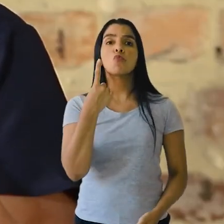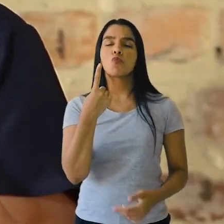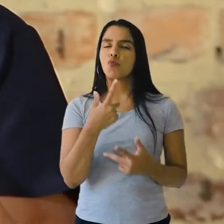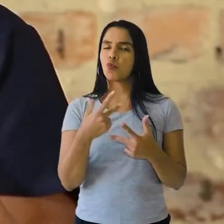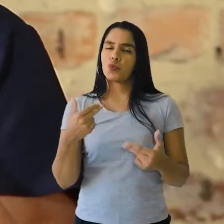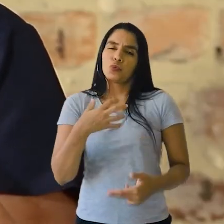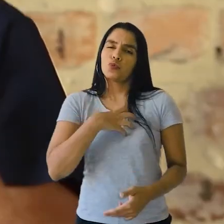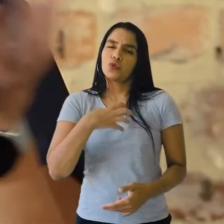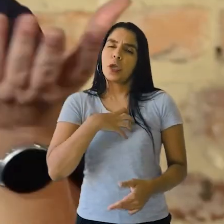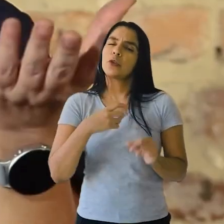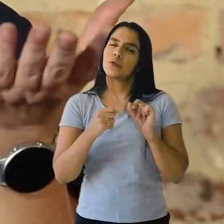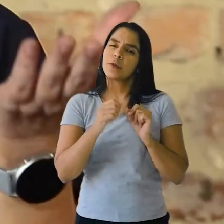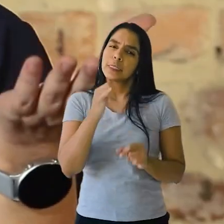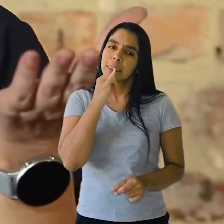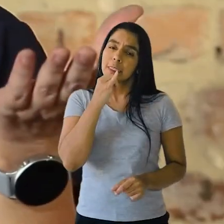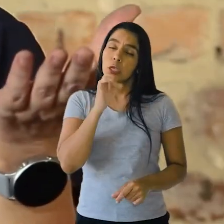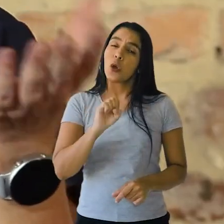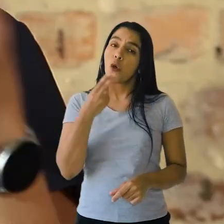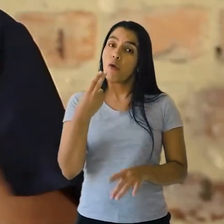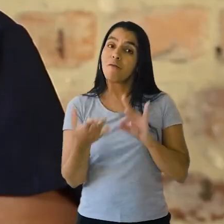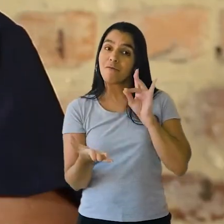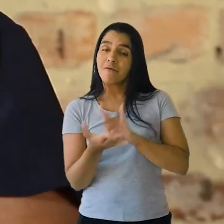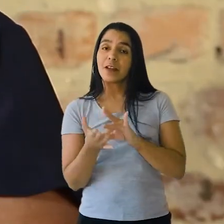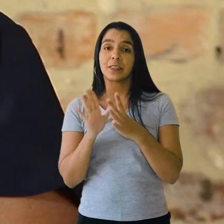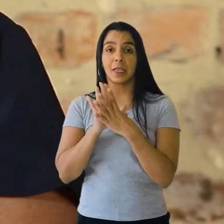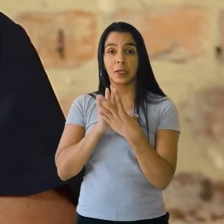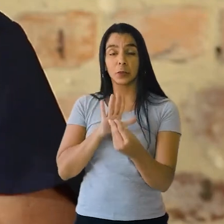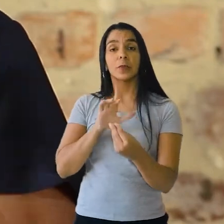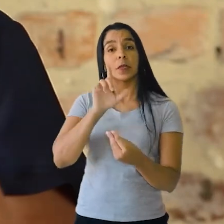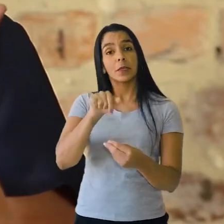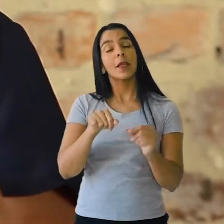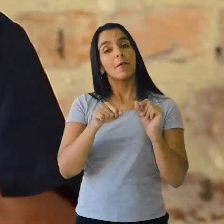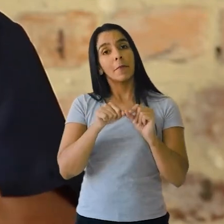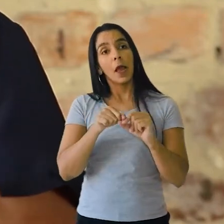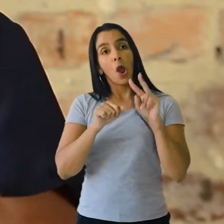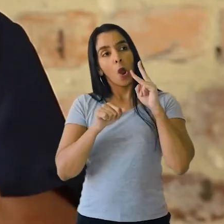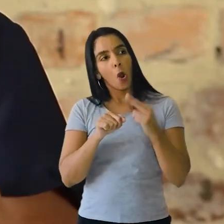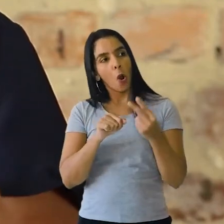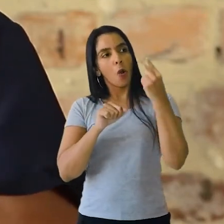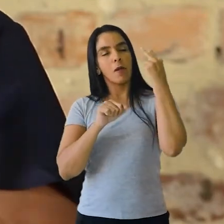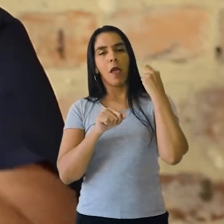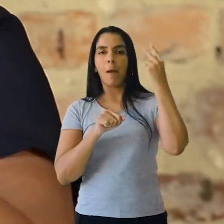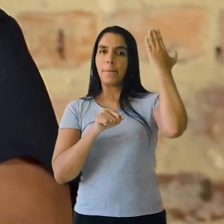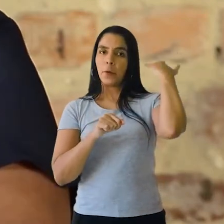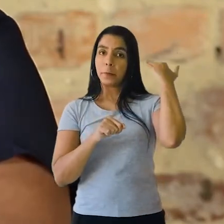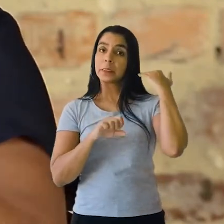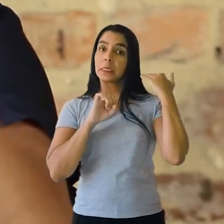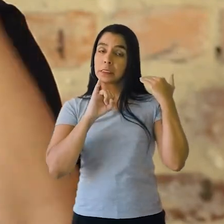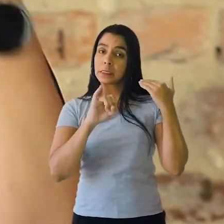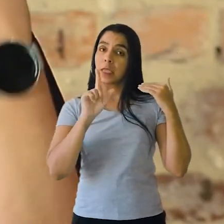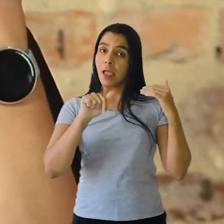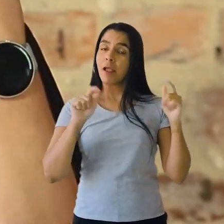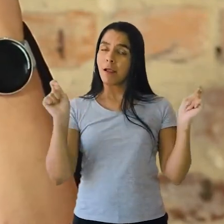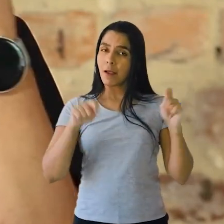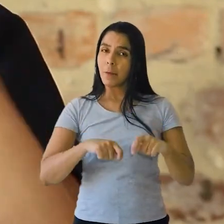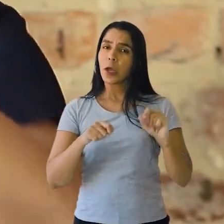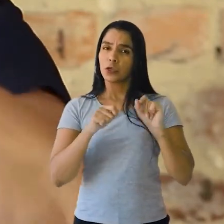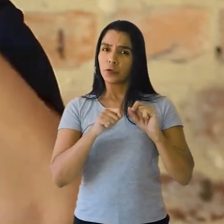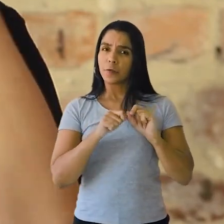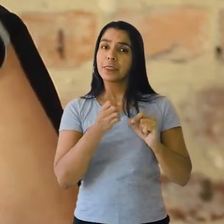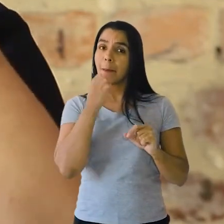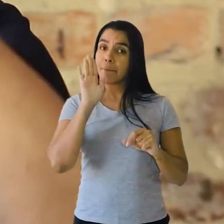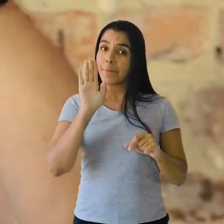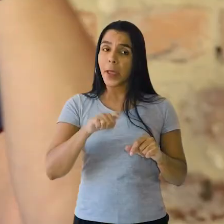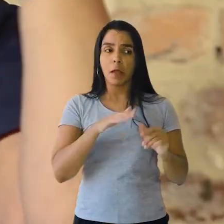futuro, só existe uma única forma de testar esse modelo, ou de validar esse modelo, que é aplicá-lo para o passado. Se